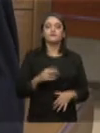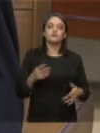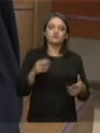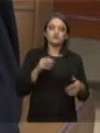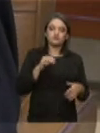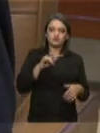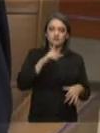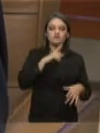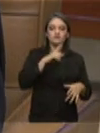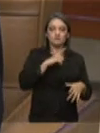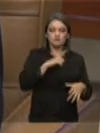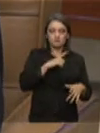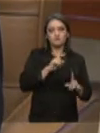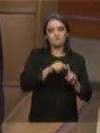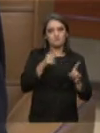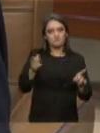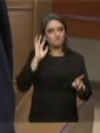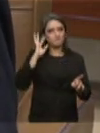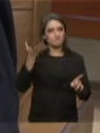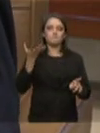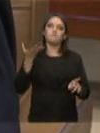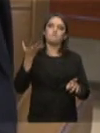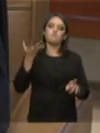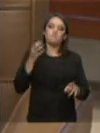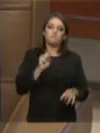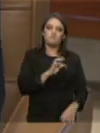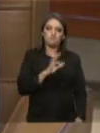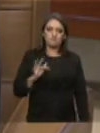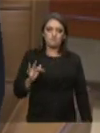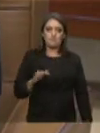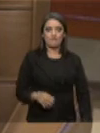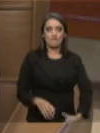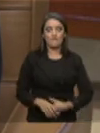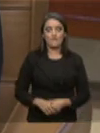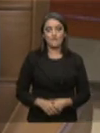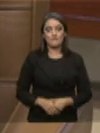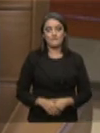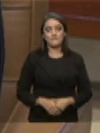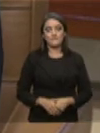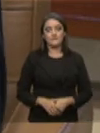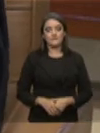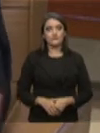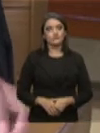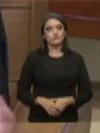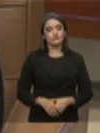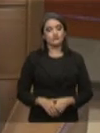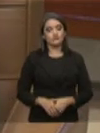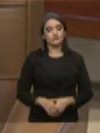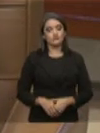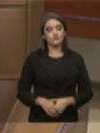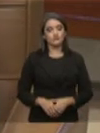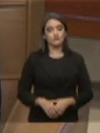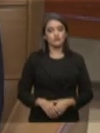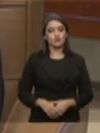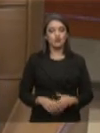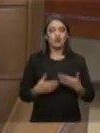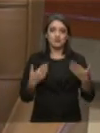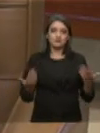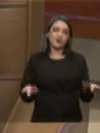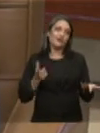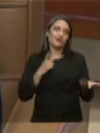do pertinente acórdão do Supremo Tribunal Federal. Fazendo um diálogo, portanto, com o trânsito em julgado.